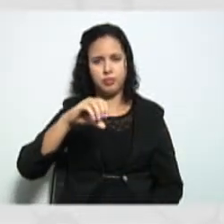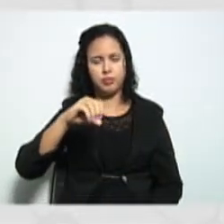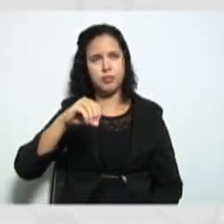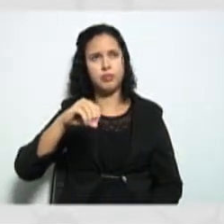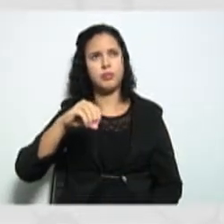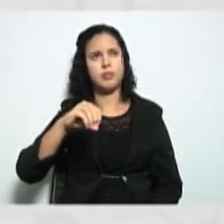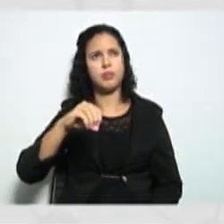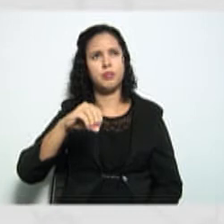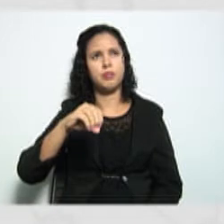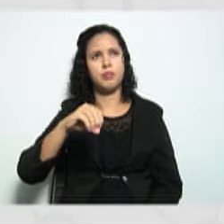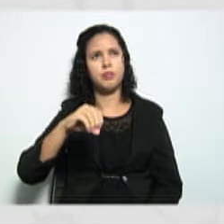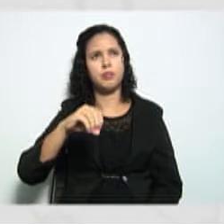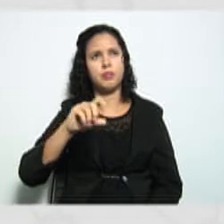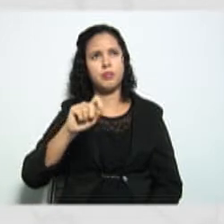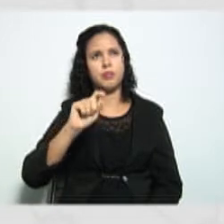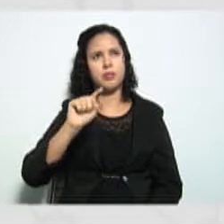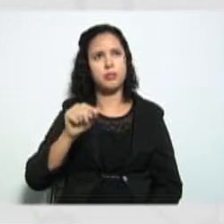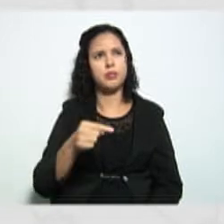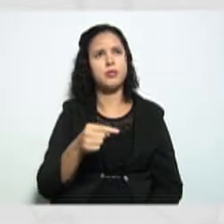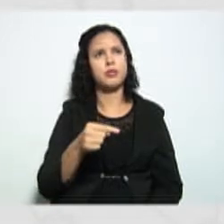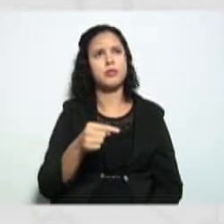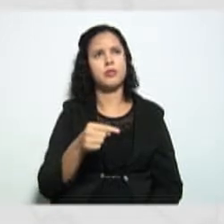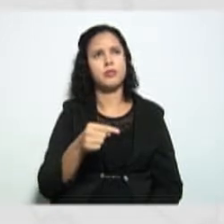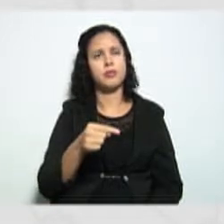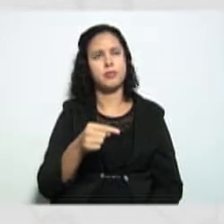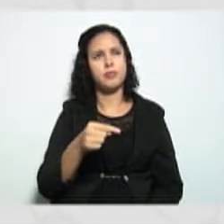de créditos e elas contam com